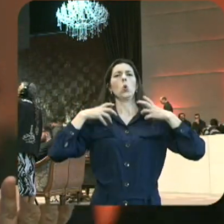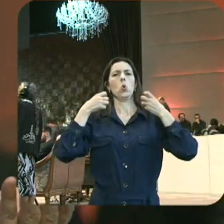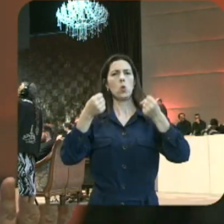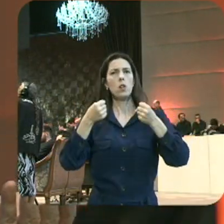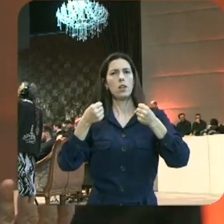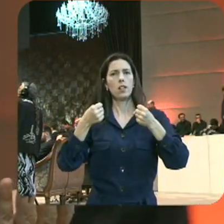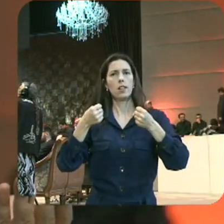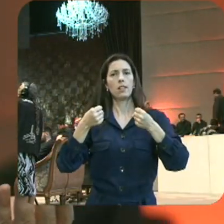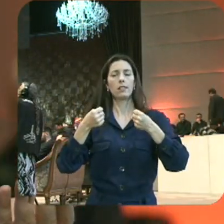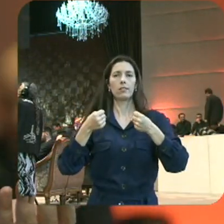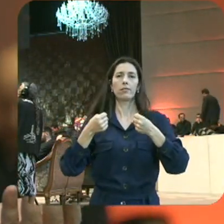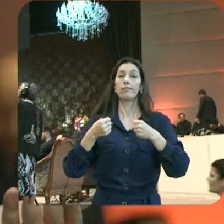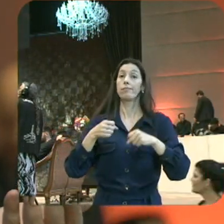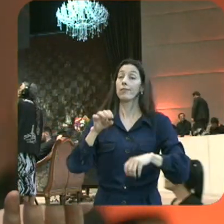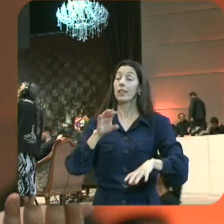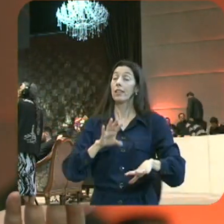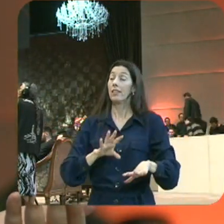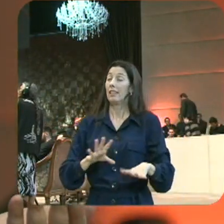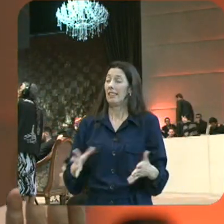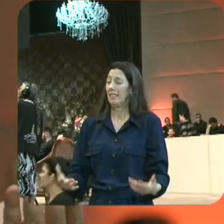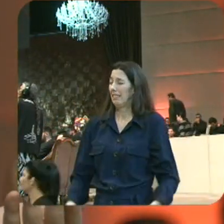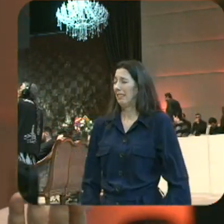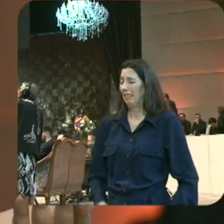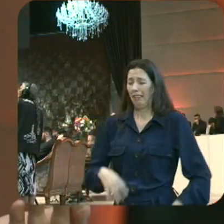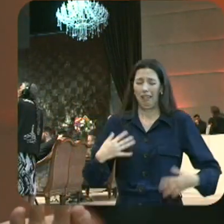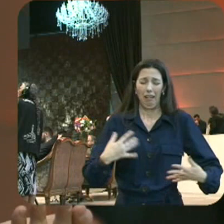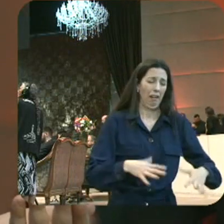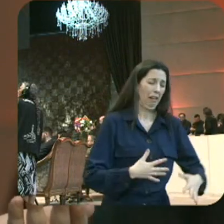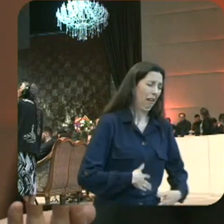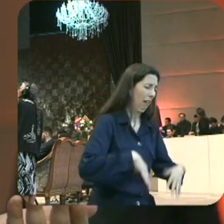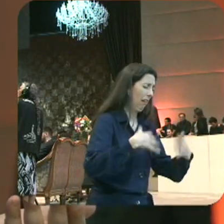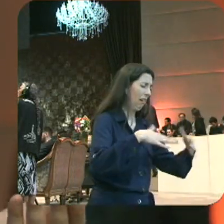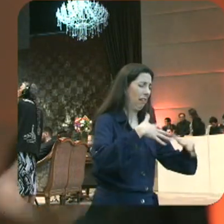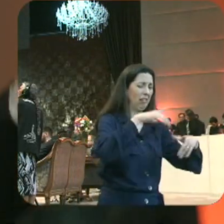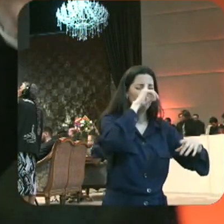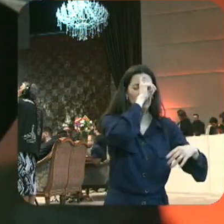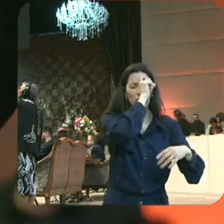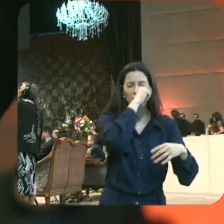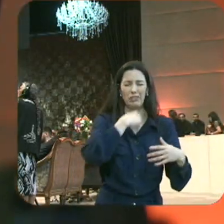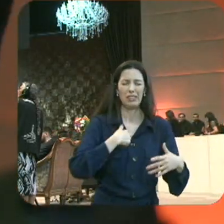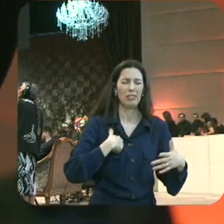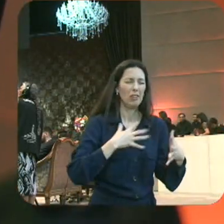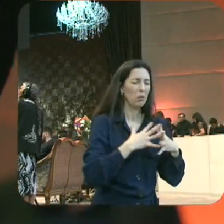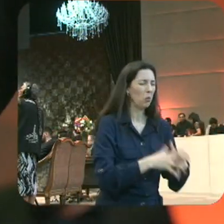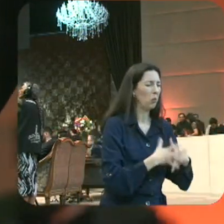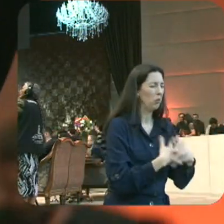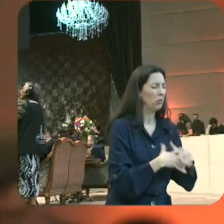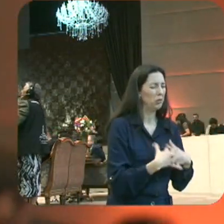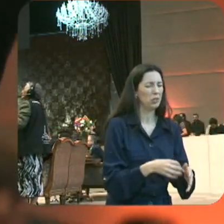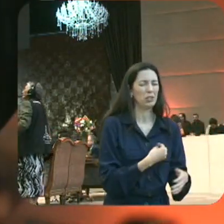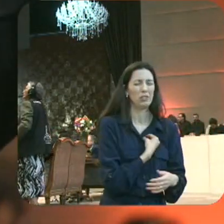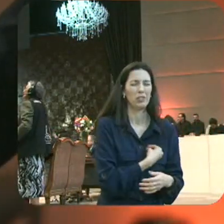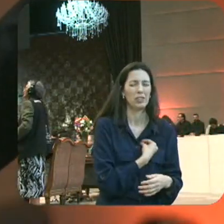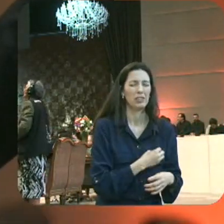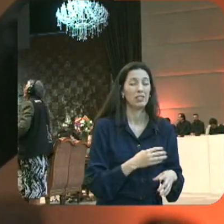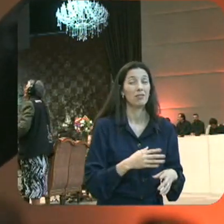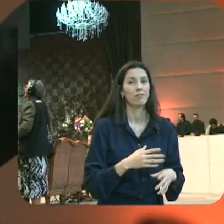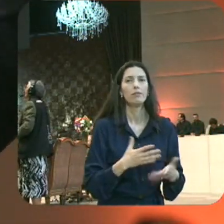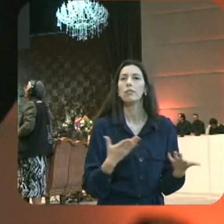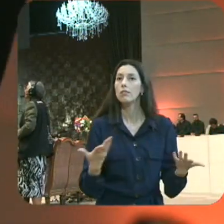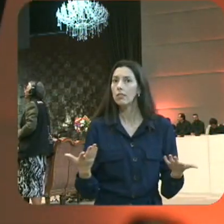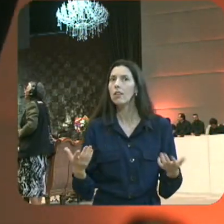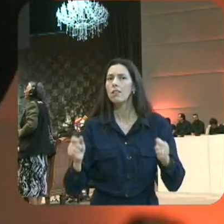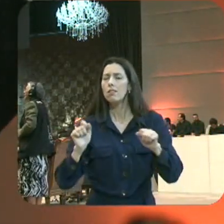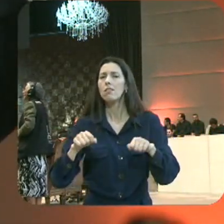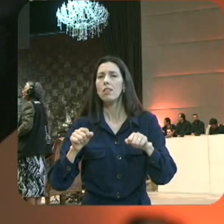Ah, mas como é que vai ser isso? Vai dar confusão? Talvez dê. mas eu vou confiar que Deus